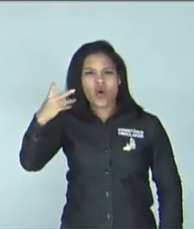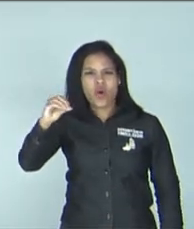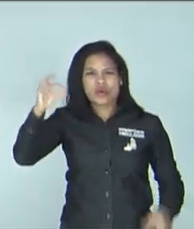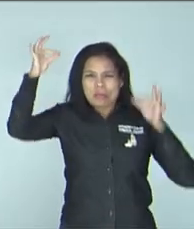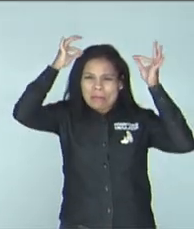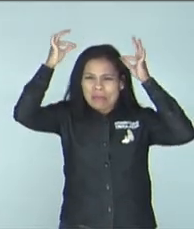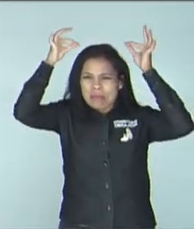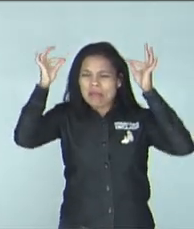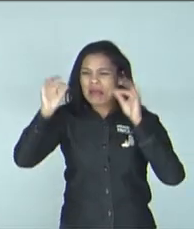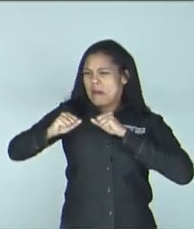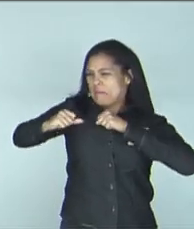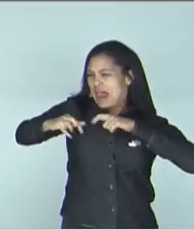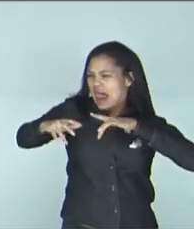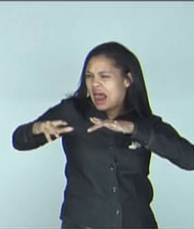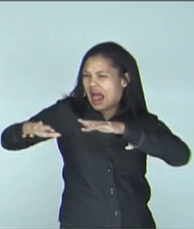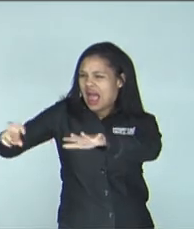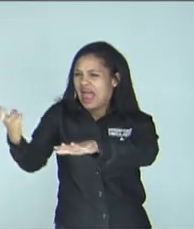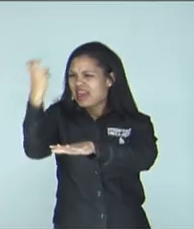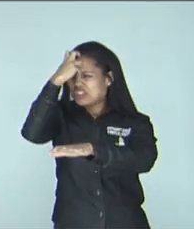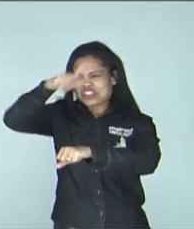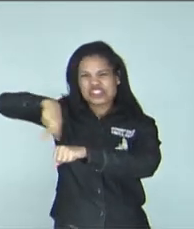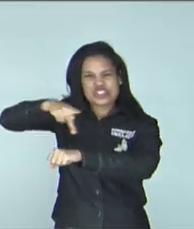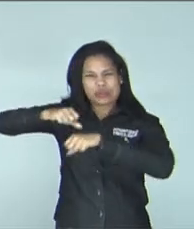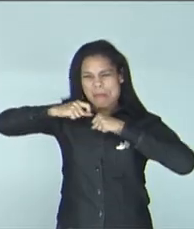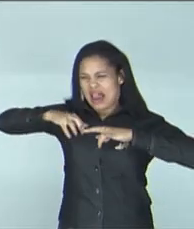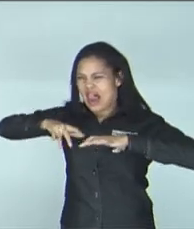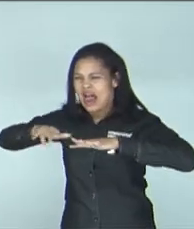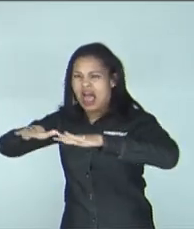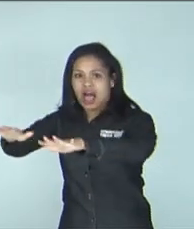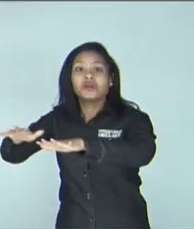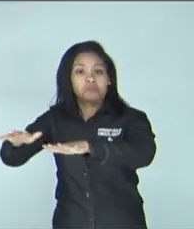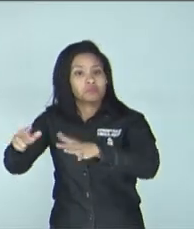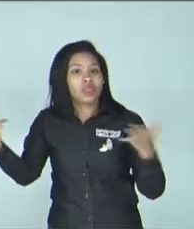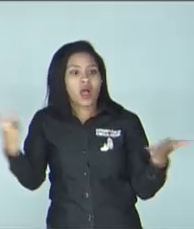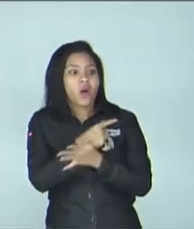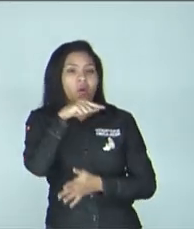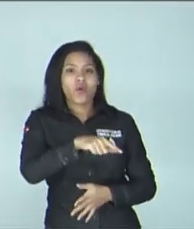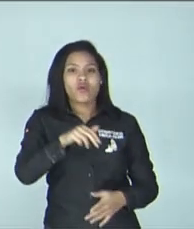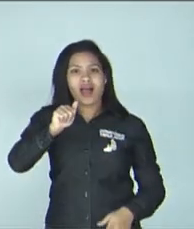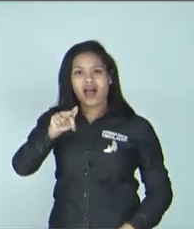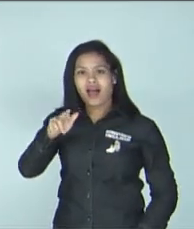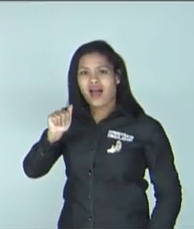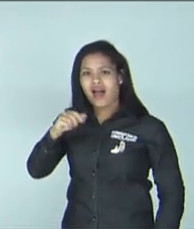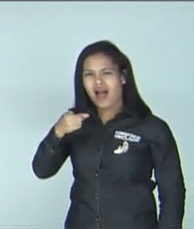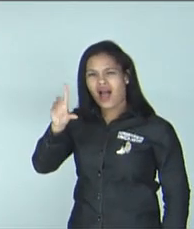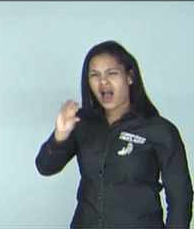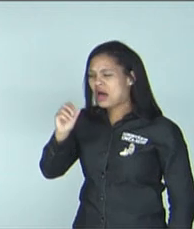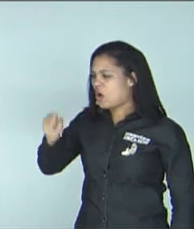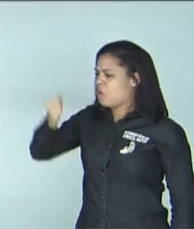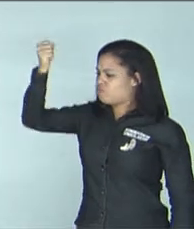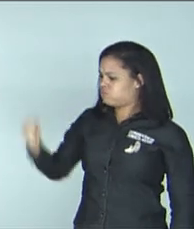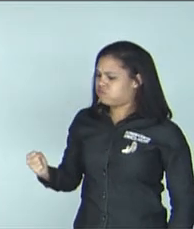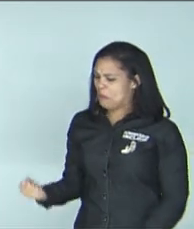assim fizeram e quando arão estendeu a mão e com a vara weril pó da terra surgiram